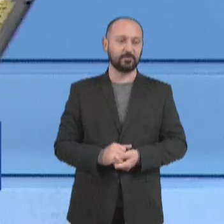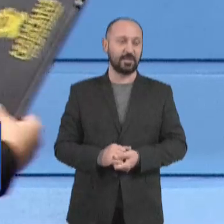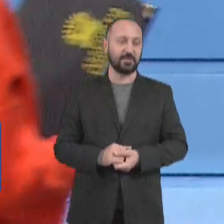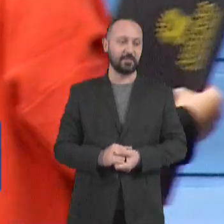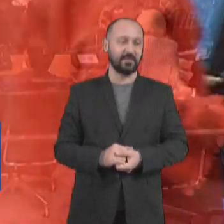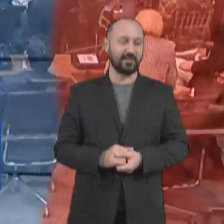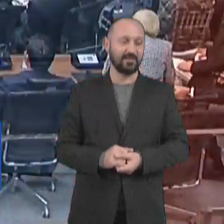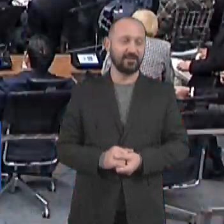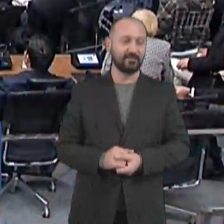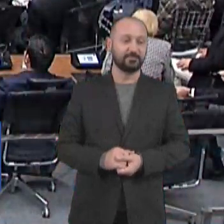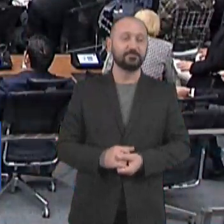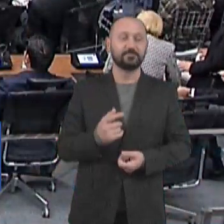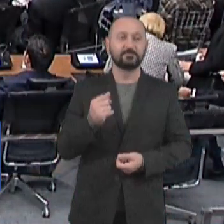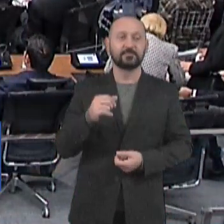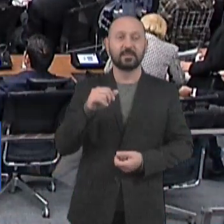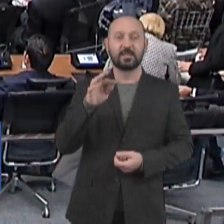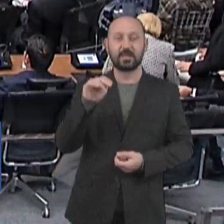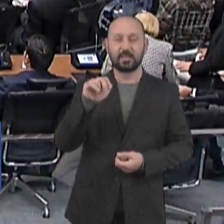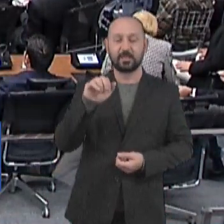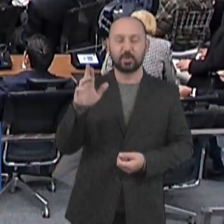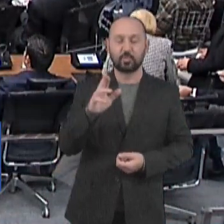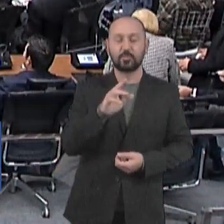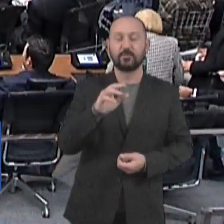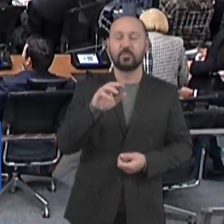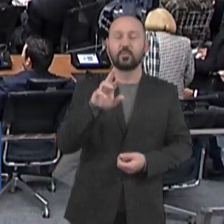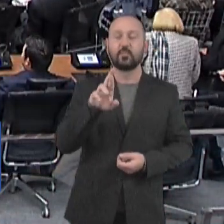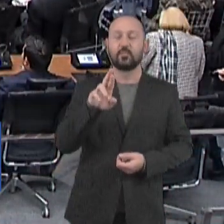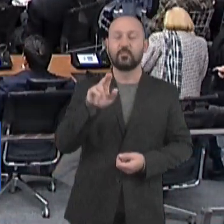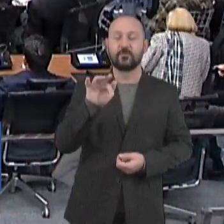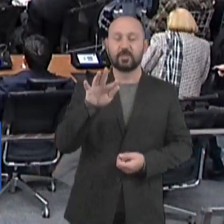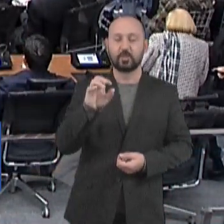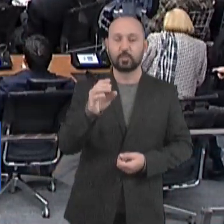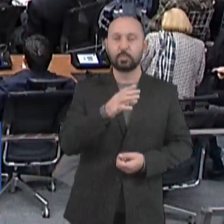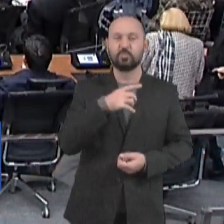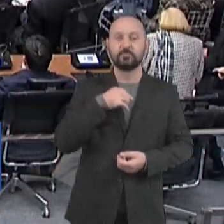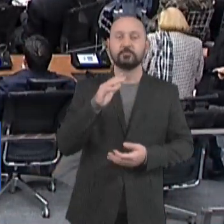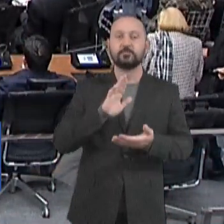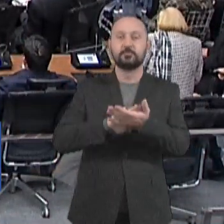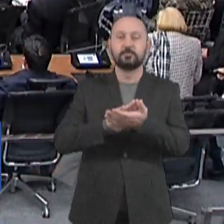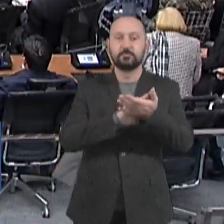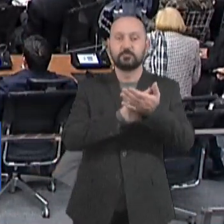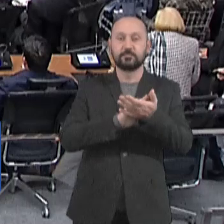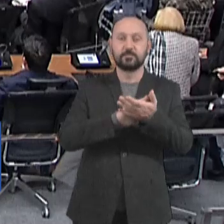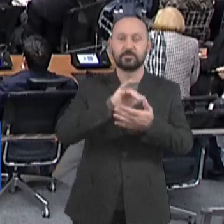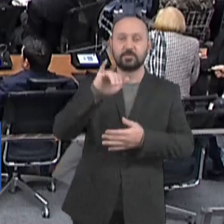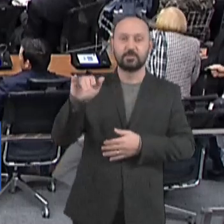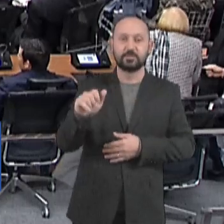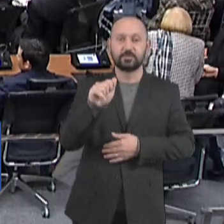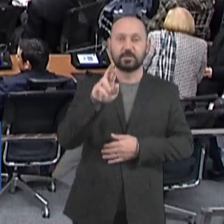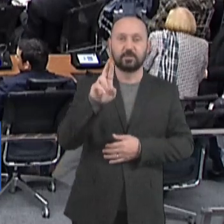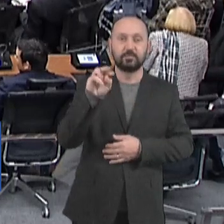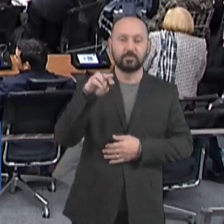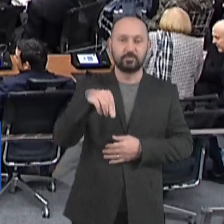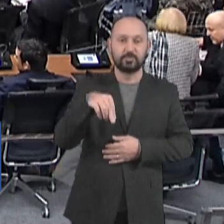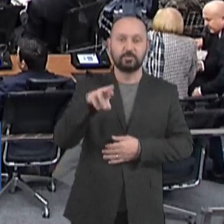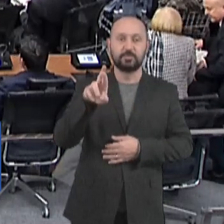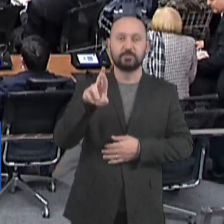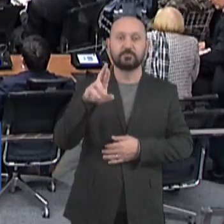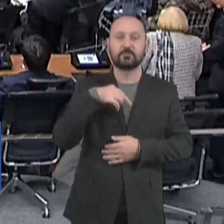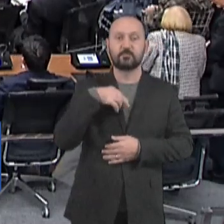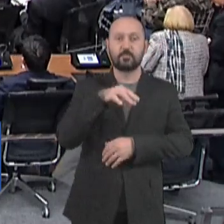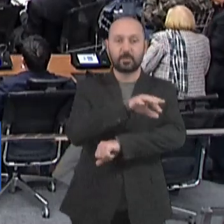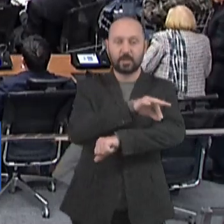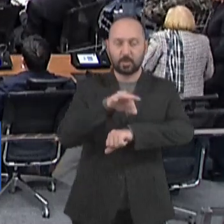Para receber a comenda Pedro José Rufino, convidamos o homenageado Jadir Bocato,